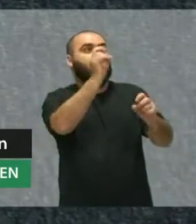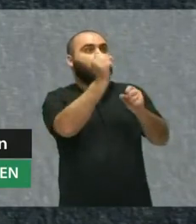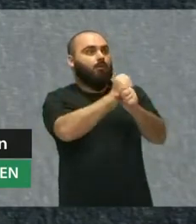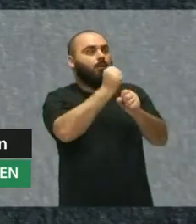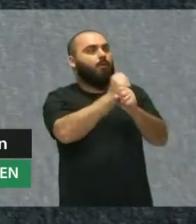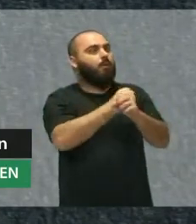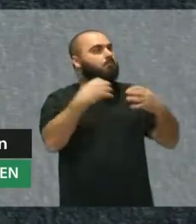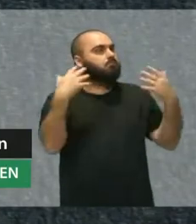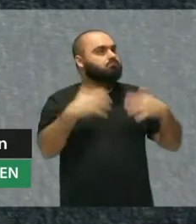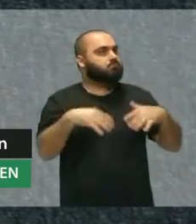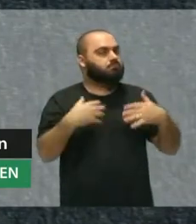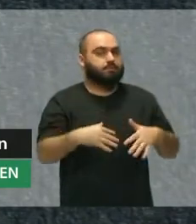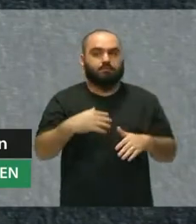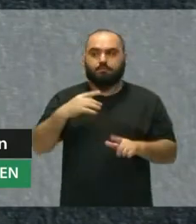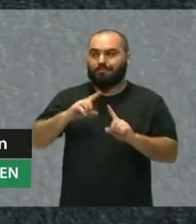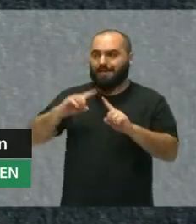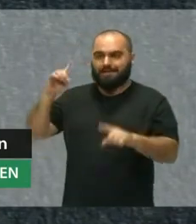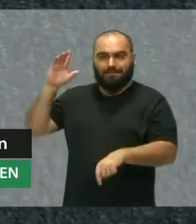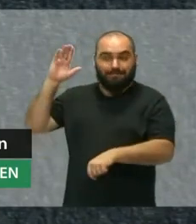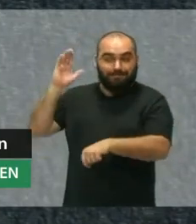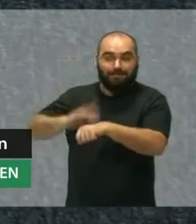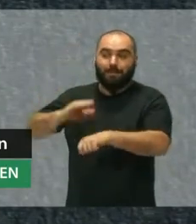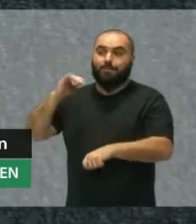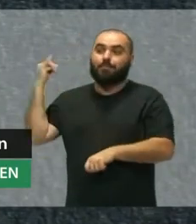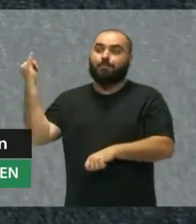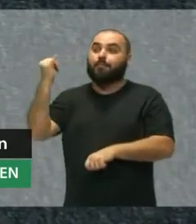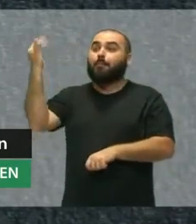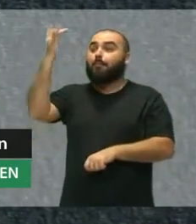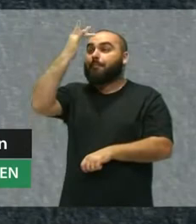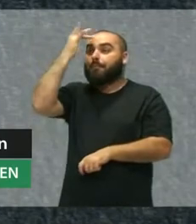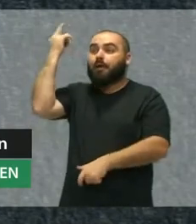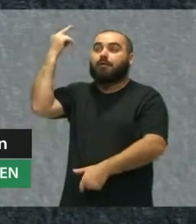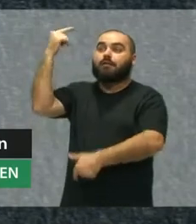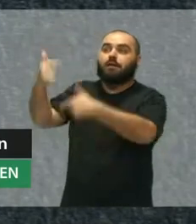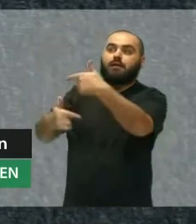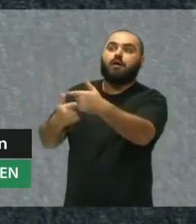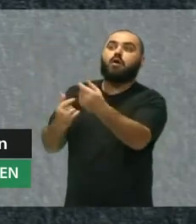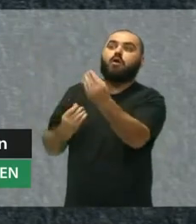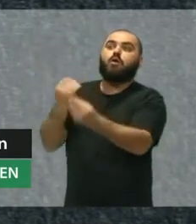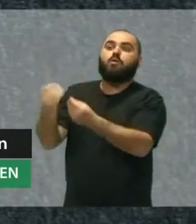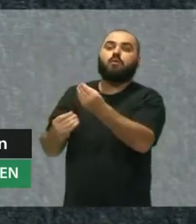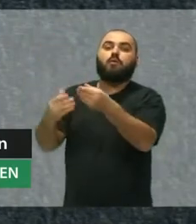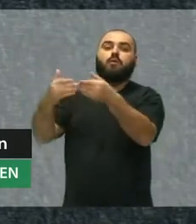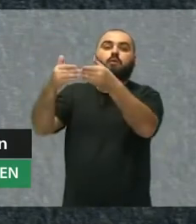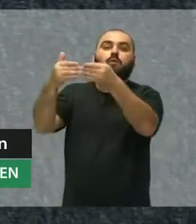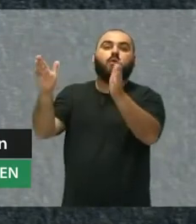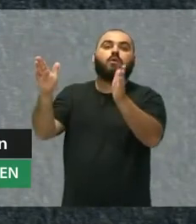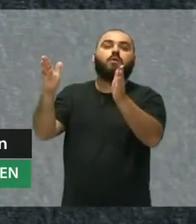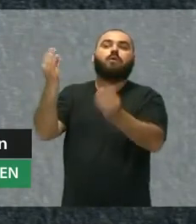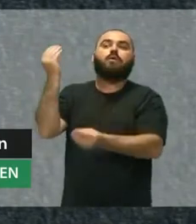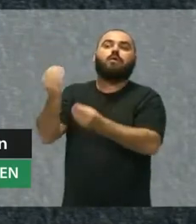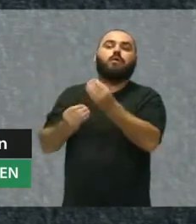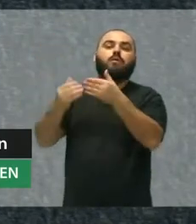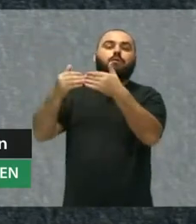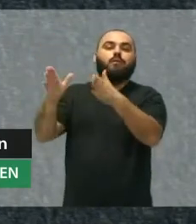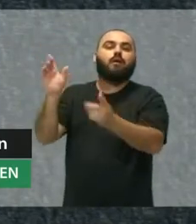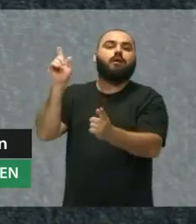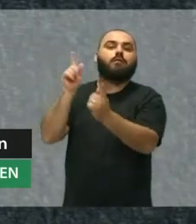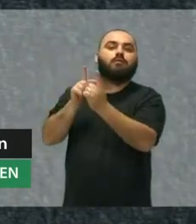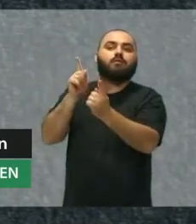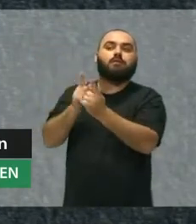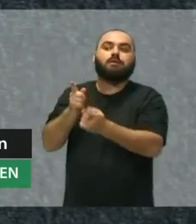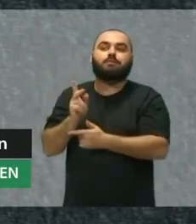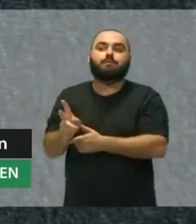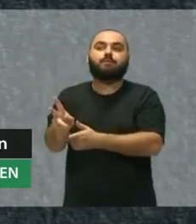a parte mais importante é o custeio. É como mantê-lo aberto, como manter esses atendimentos ao longo